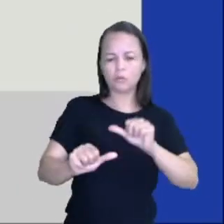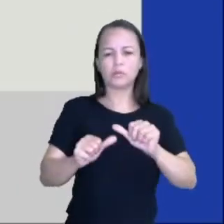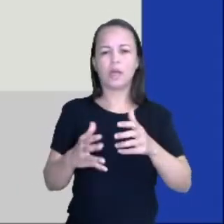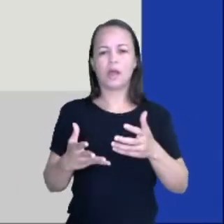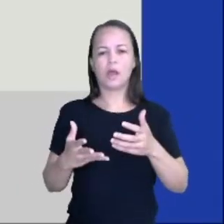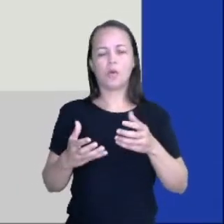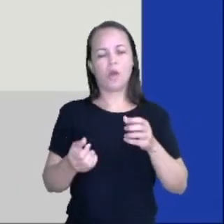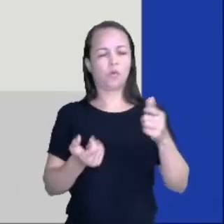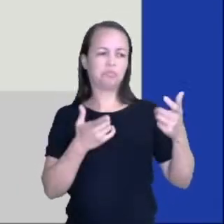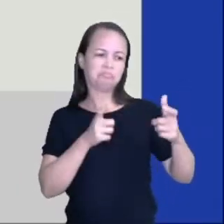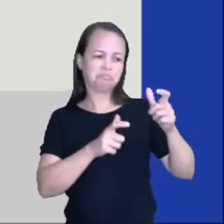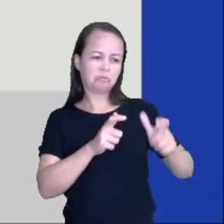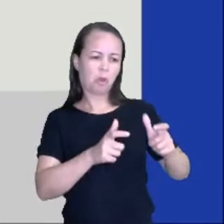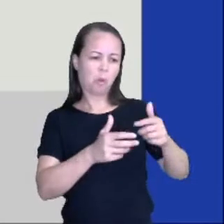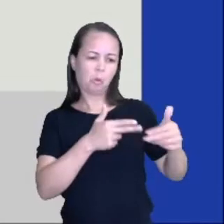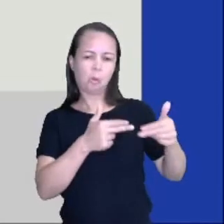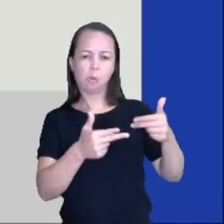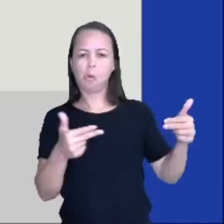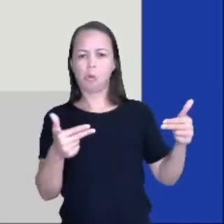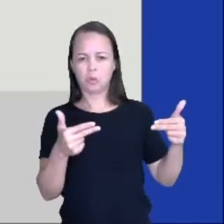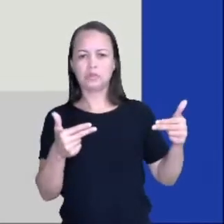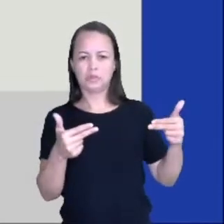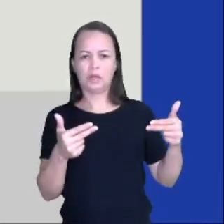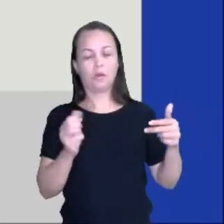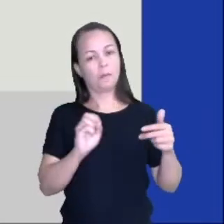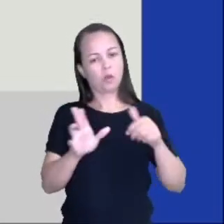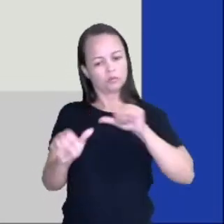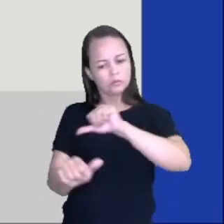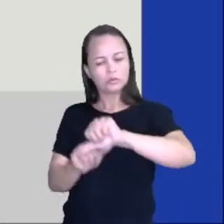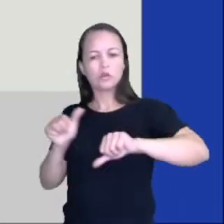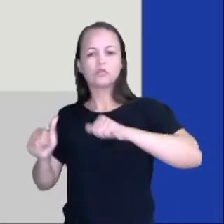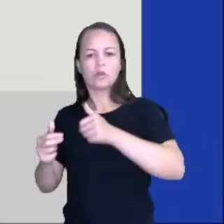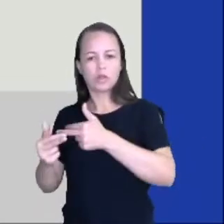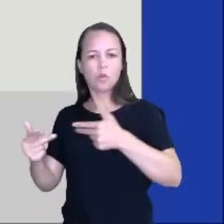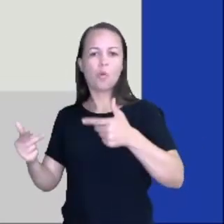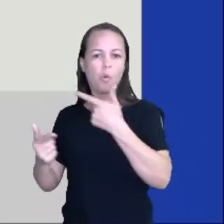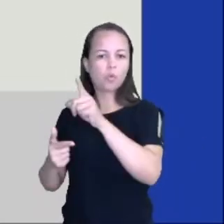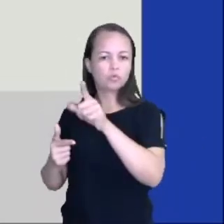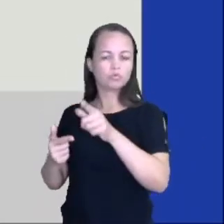que era uma coisa, mas que pode virar outra.